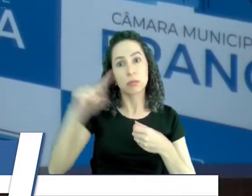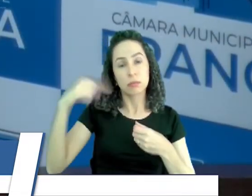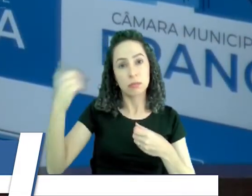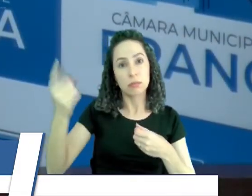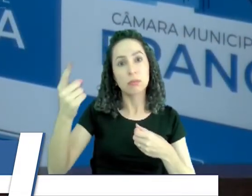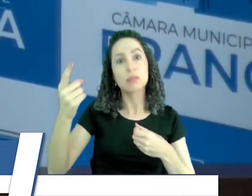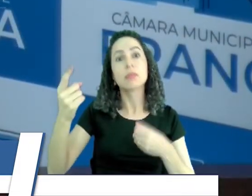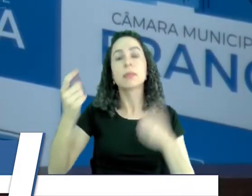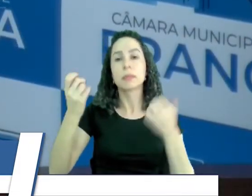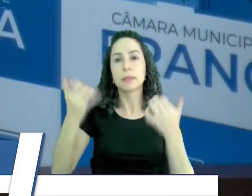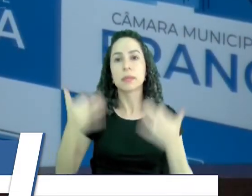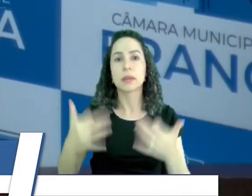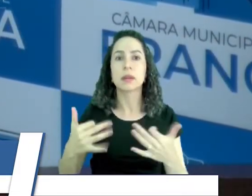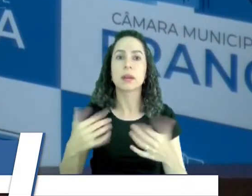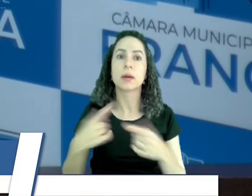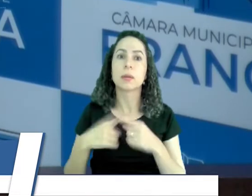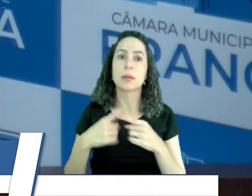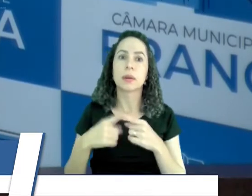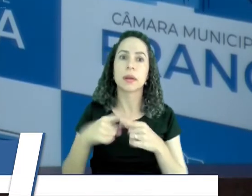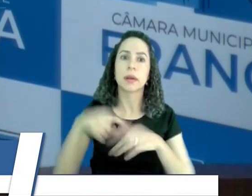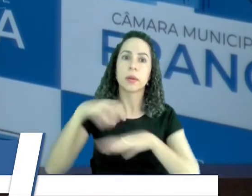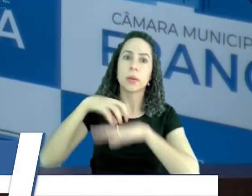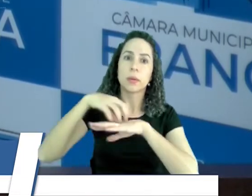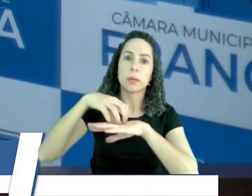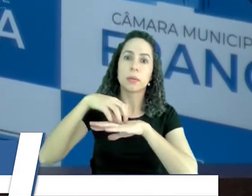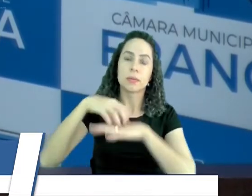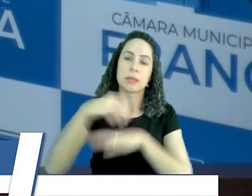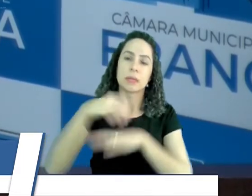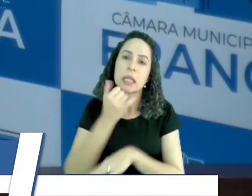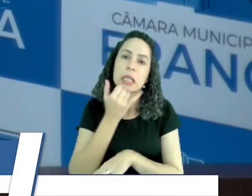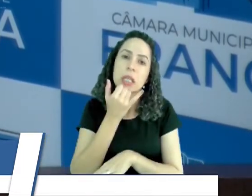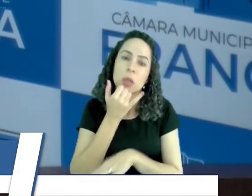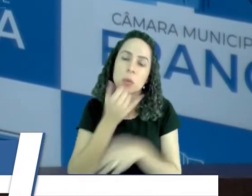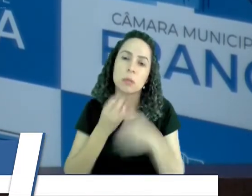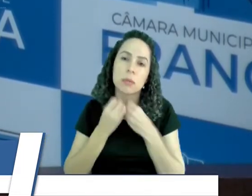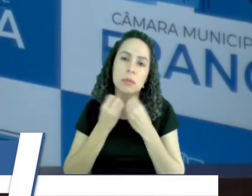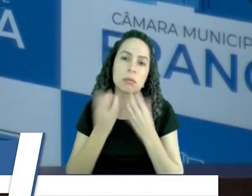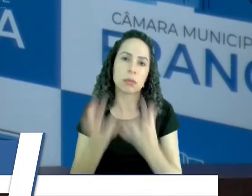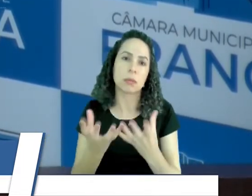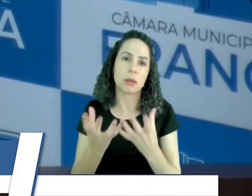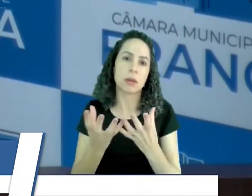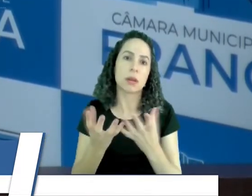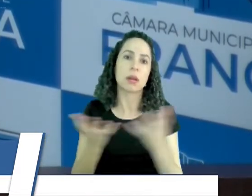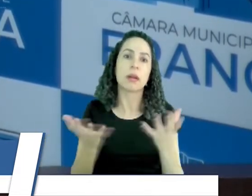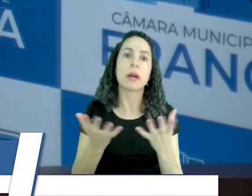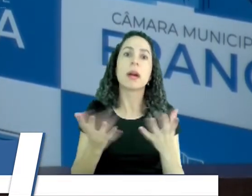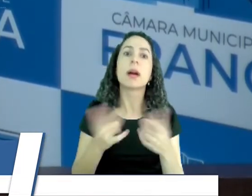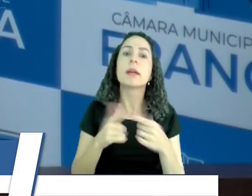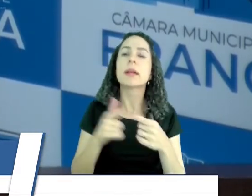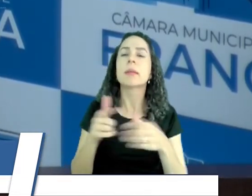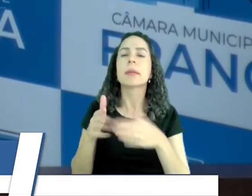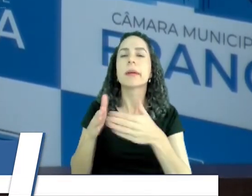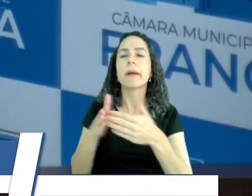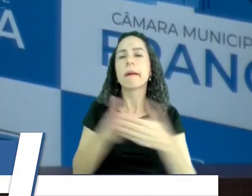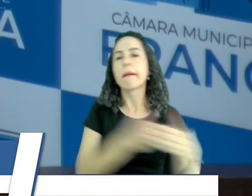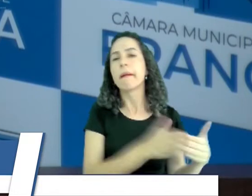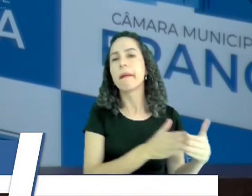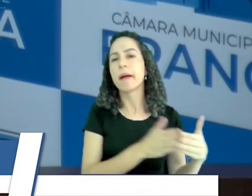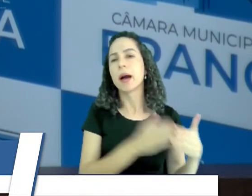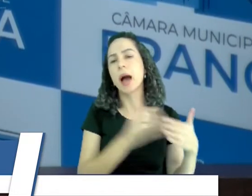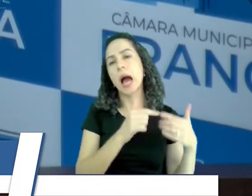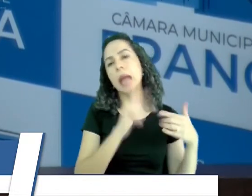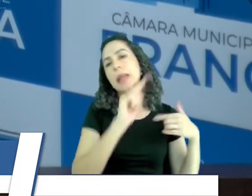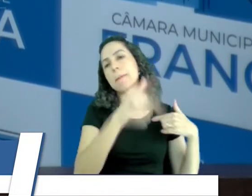oportunidade, porque é sempre assim, né? O turismo, me desculpem, é um desabafo mesmo, até nesse momento, ele é sempre relevado a segundo plano. Então,